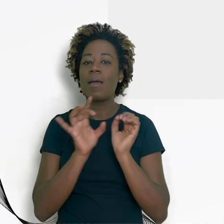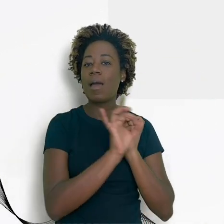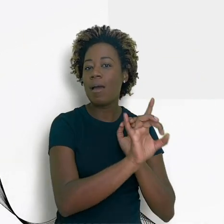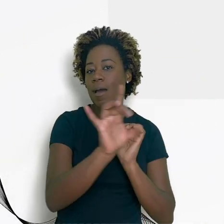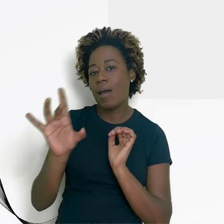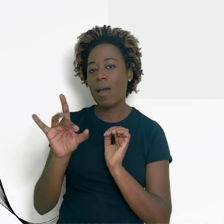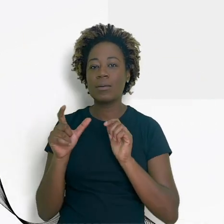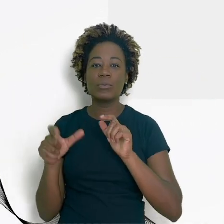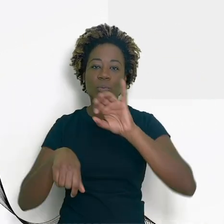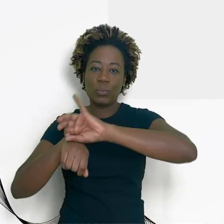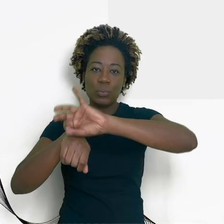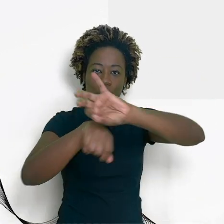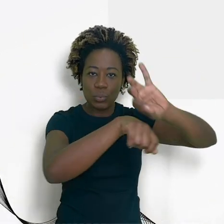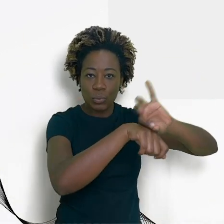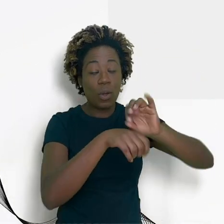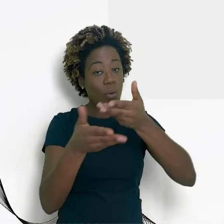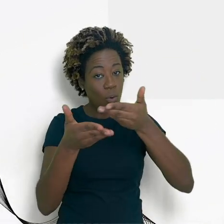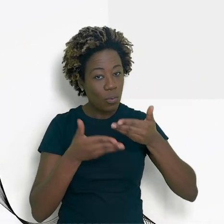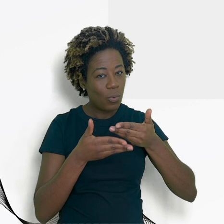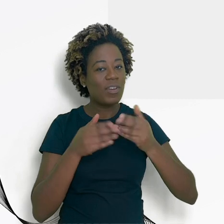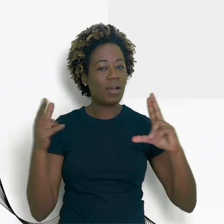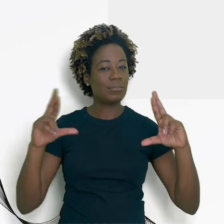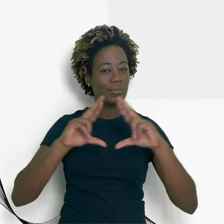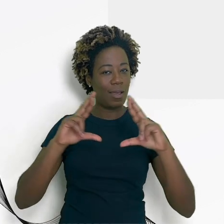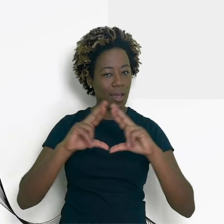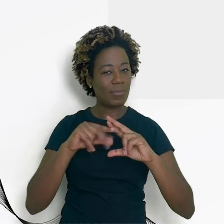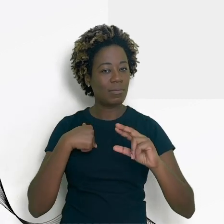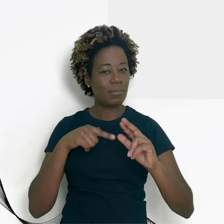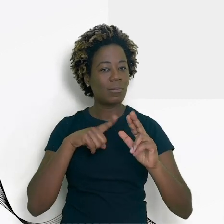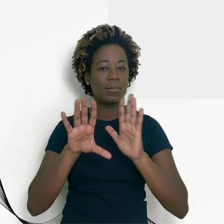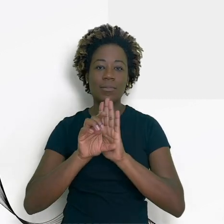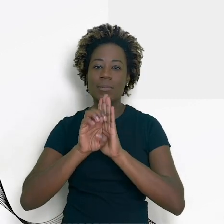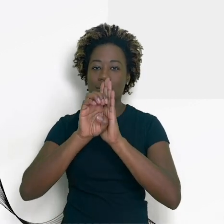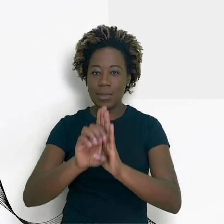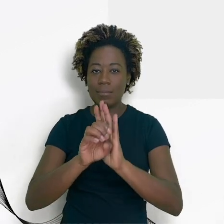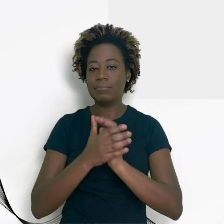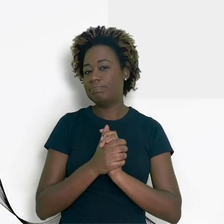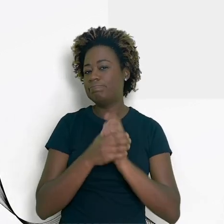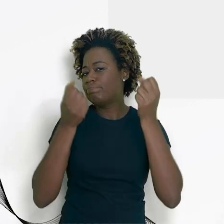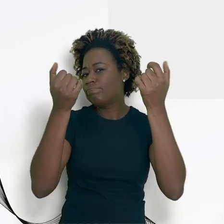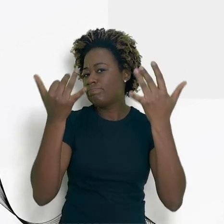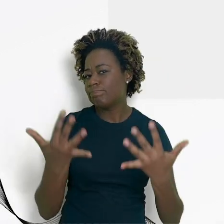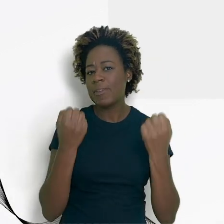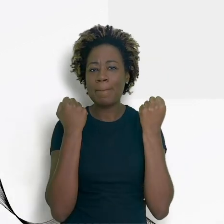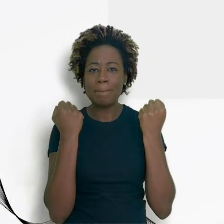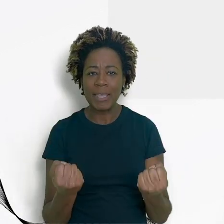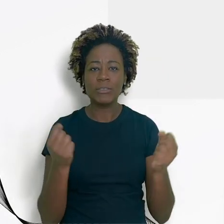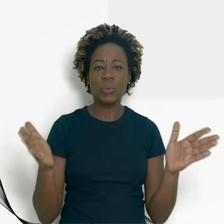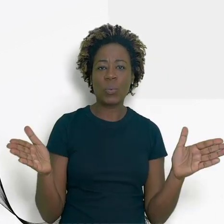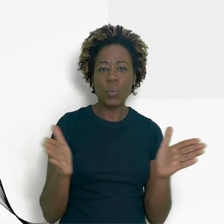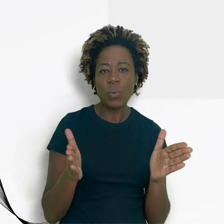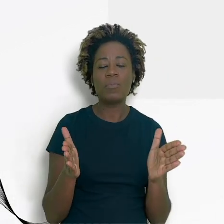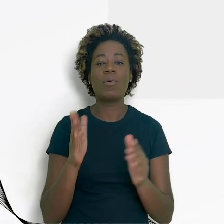cada item no seu lugar. De novo, faço o convite, vá lá no nosso Drive, tem exemplos de tudo lá. Descrição de carga, volume, peso